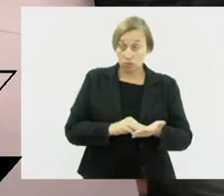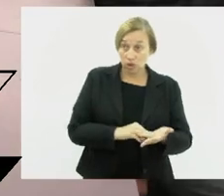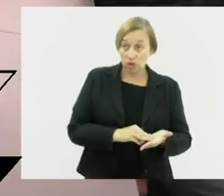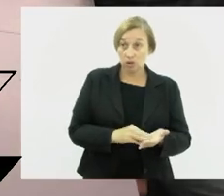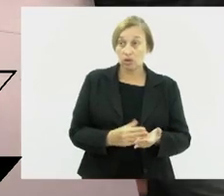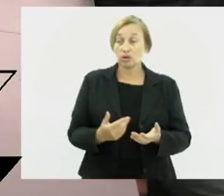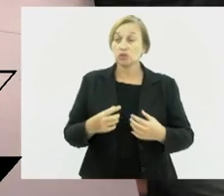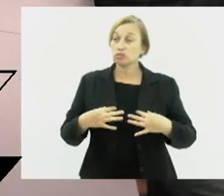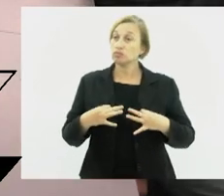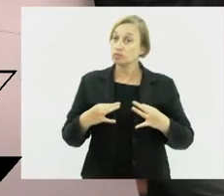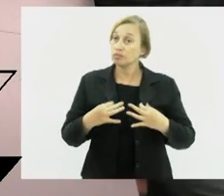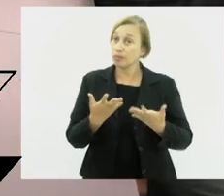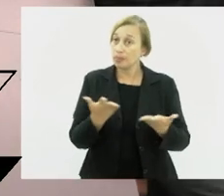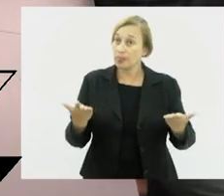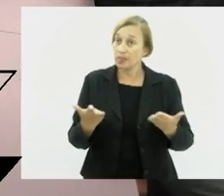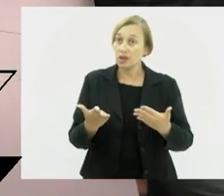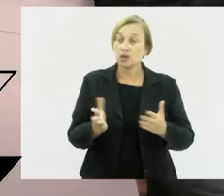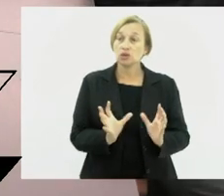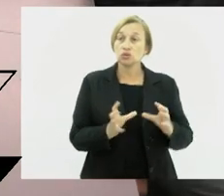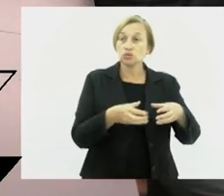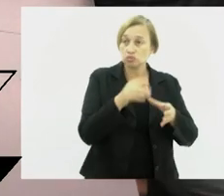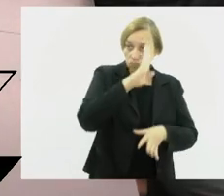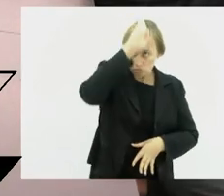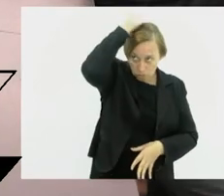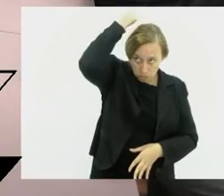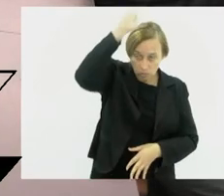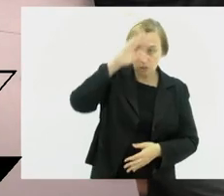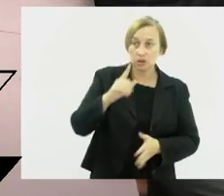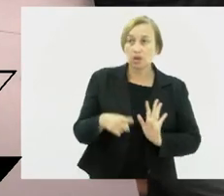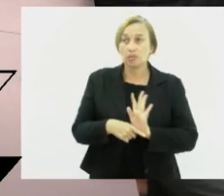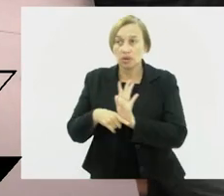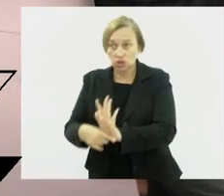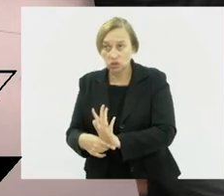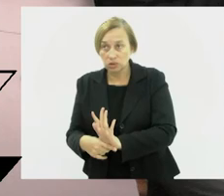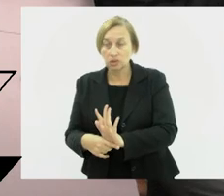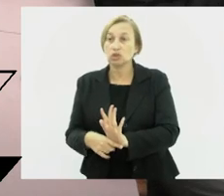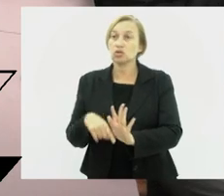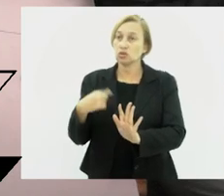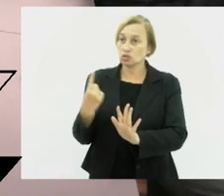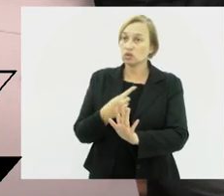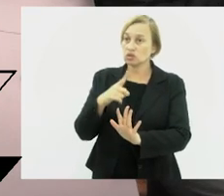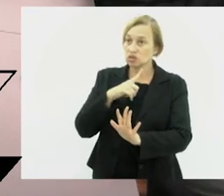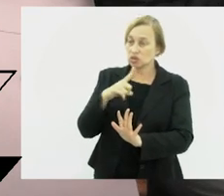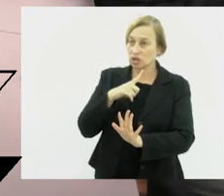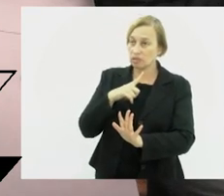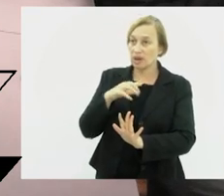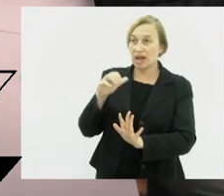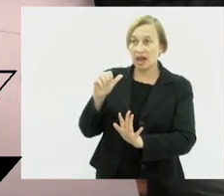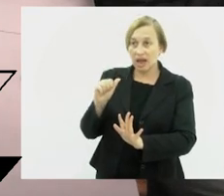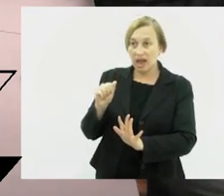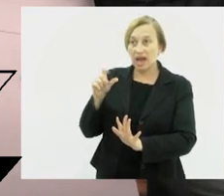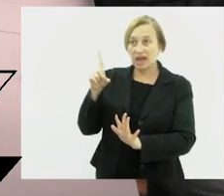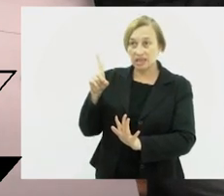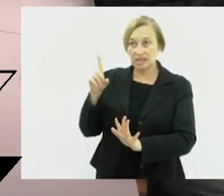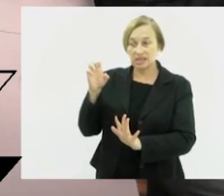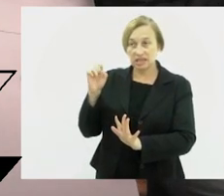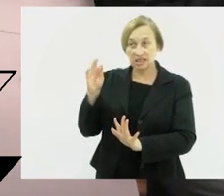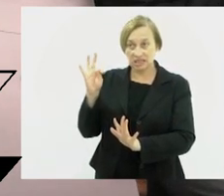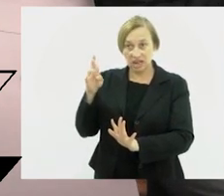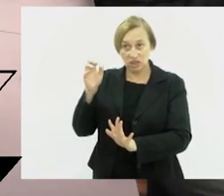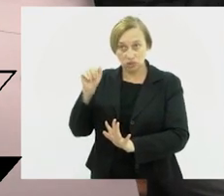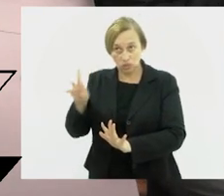à disposição, seja do Corpo de Bombeiros, para lhes ajudar, porque nós, inclusive, temos adestrador na nossa equipe